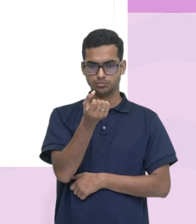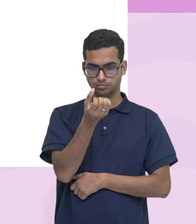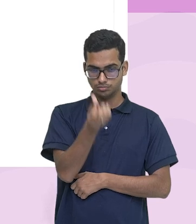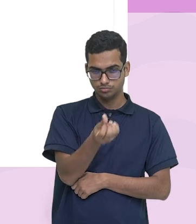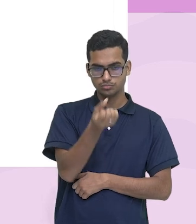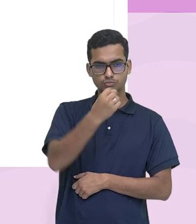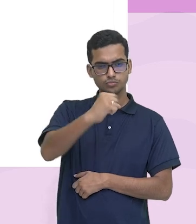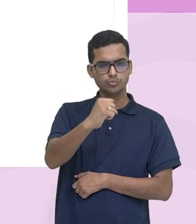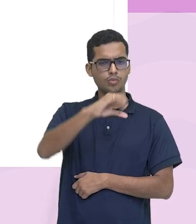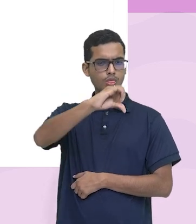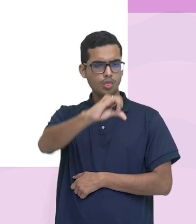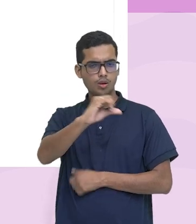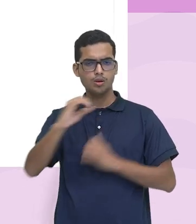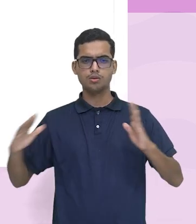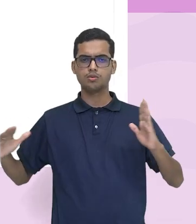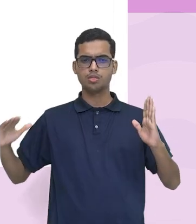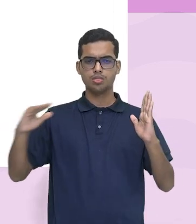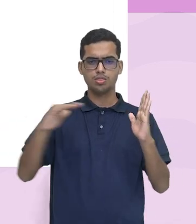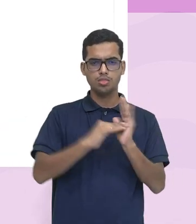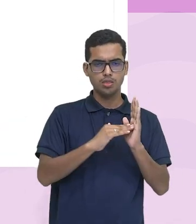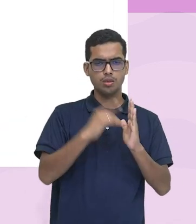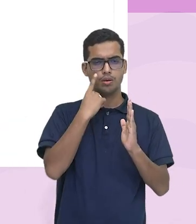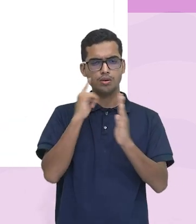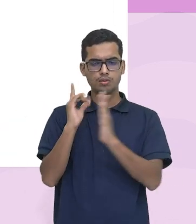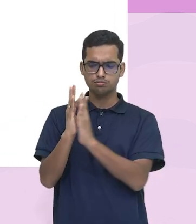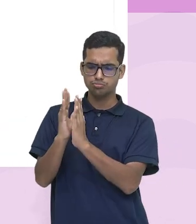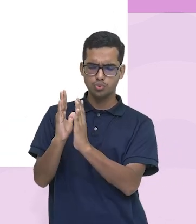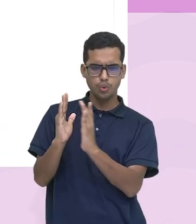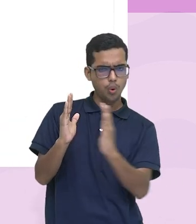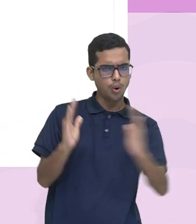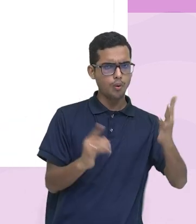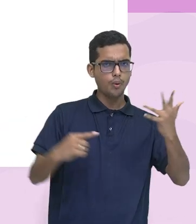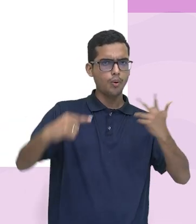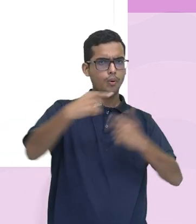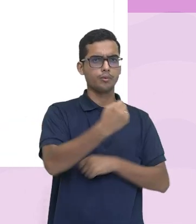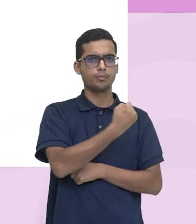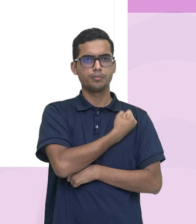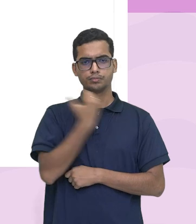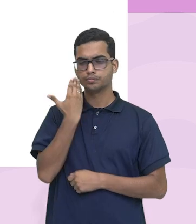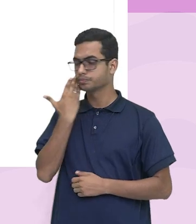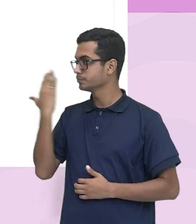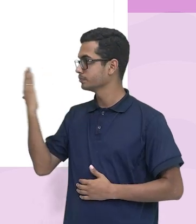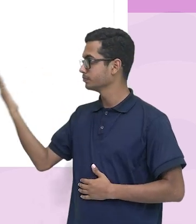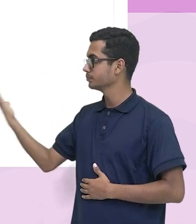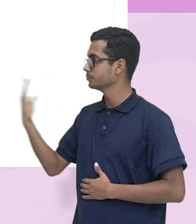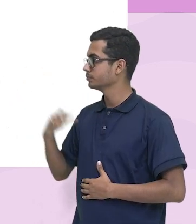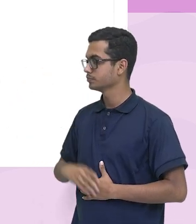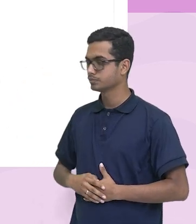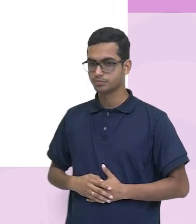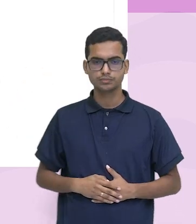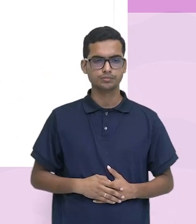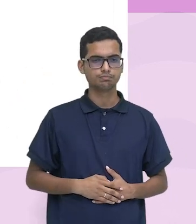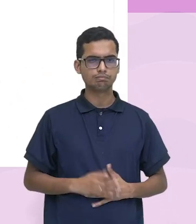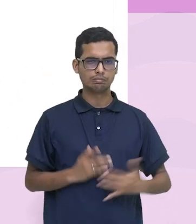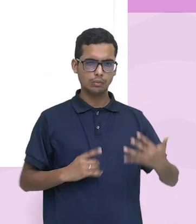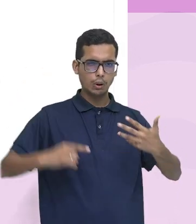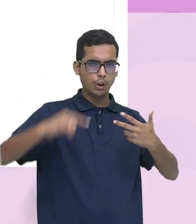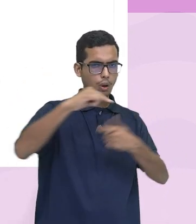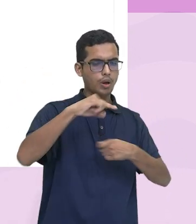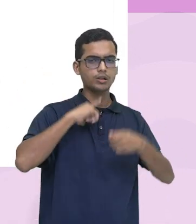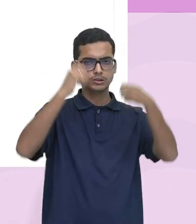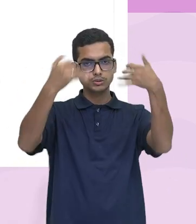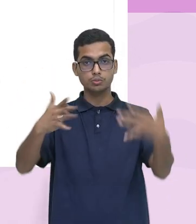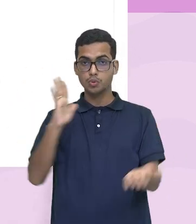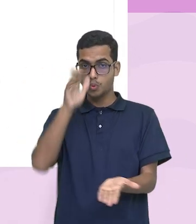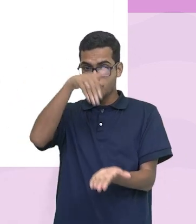16, 18, 24, 27, 32, 36, 48, tem muito, né? Vou falar logo o